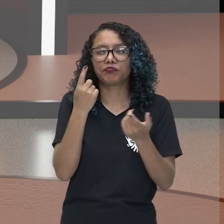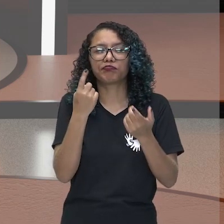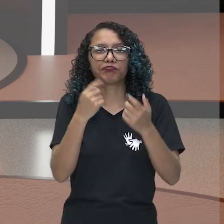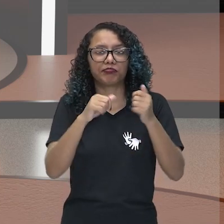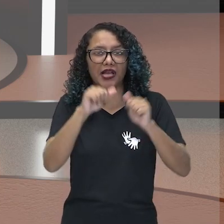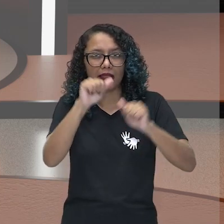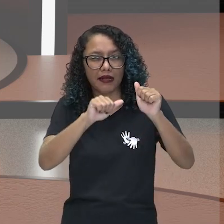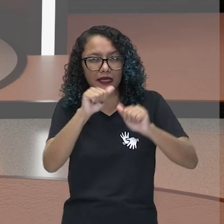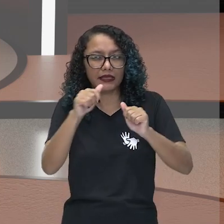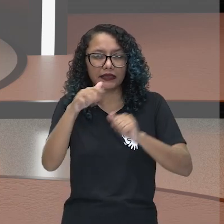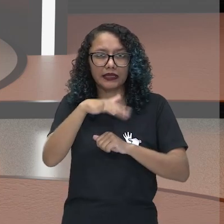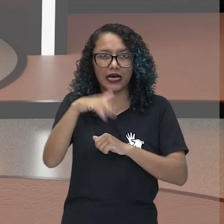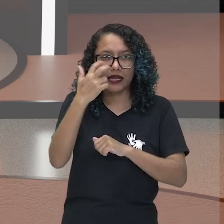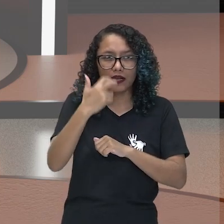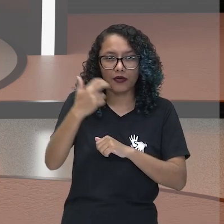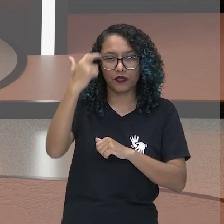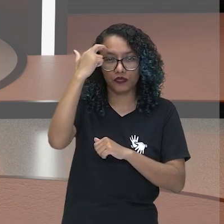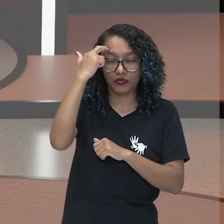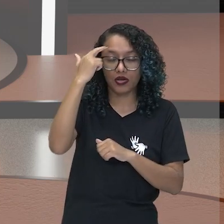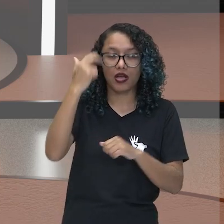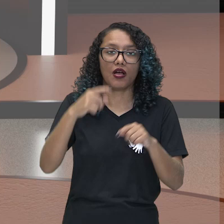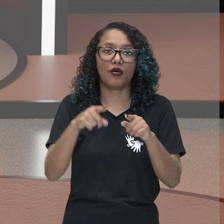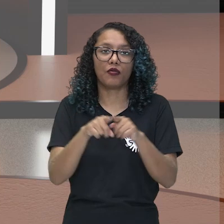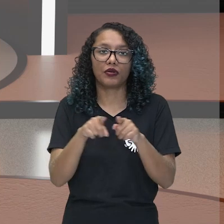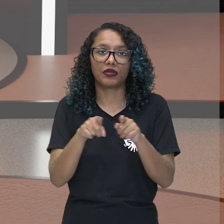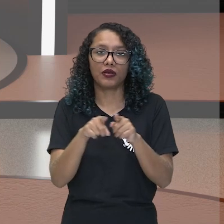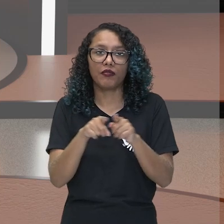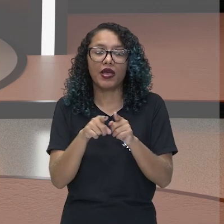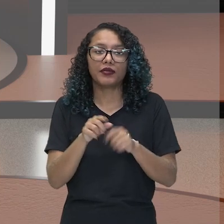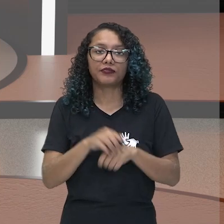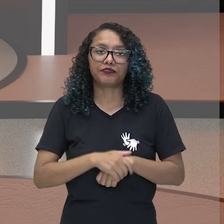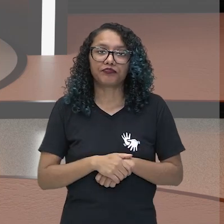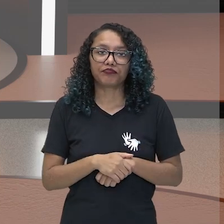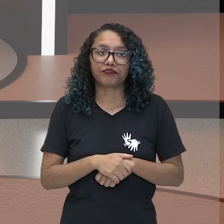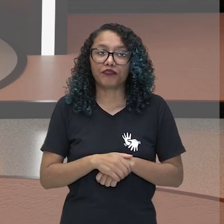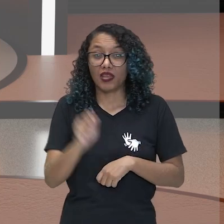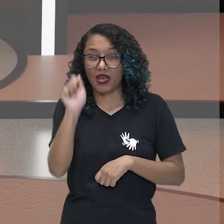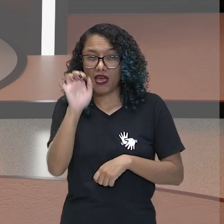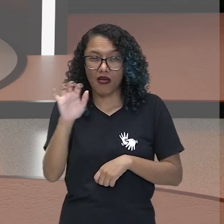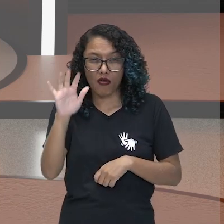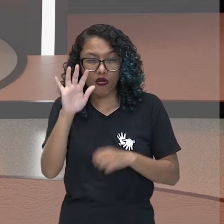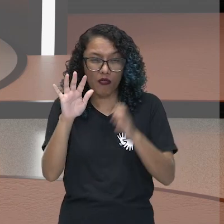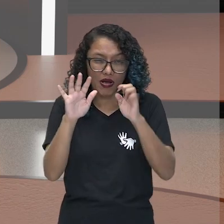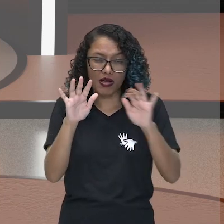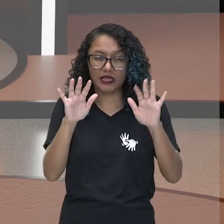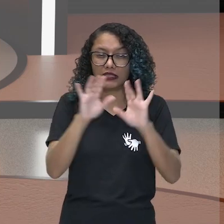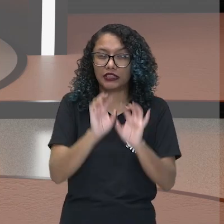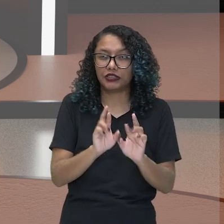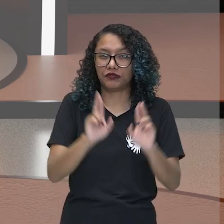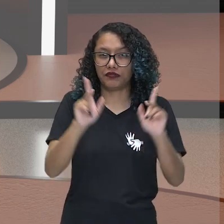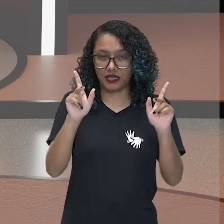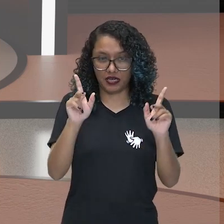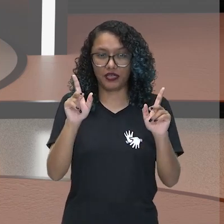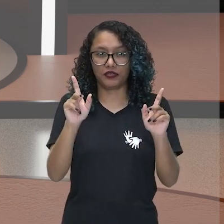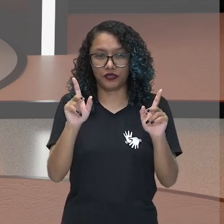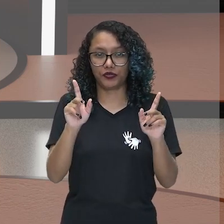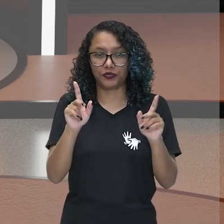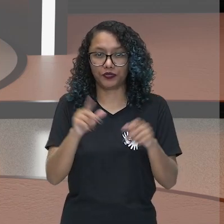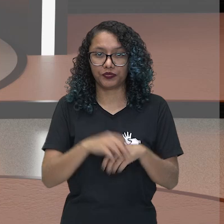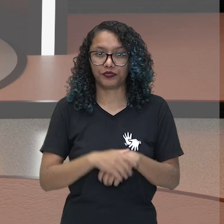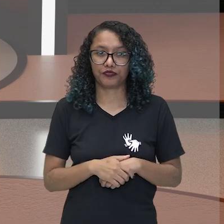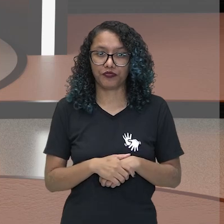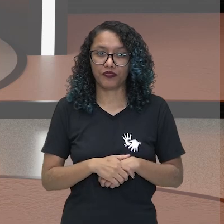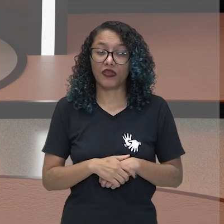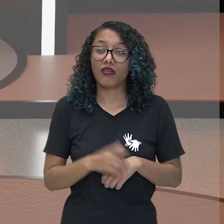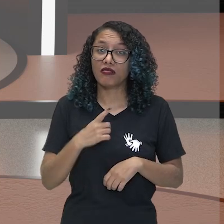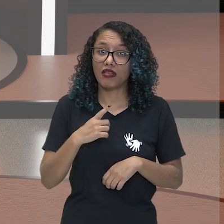região do que a gente conhece como Europa, são completamente diferentes. Então, nós temos Europa e Ásia ocupando o